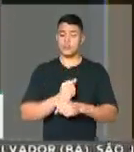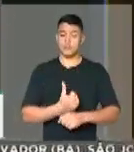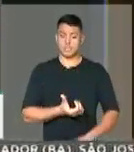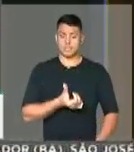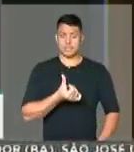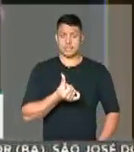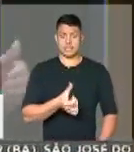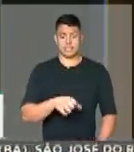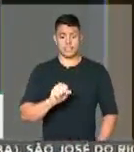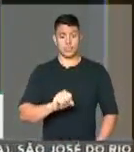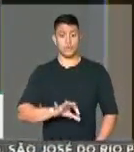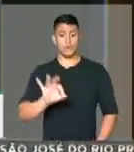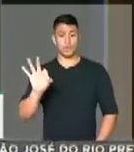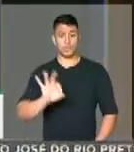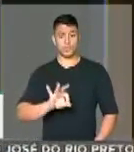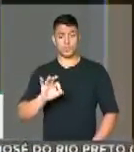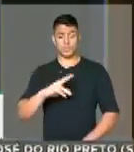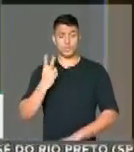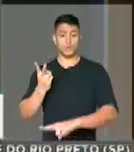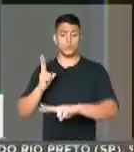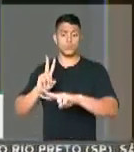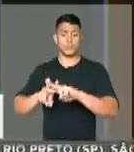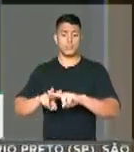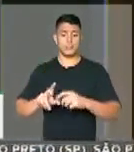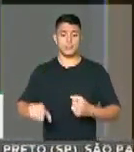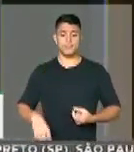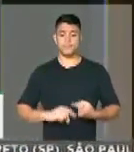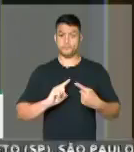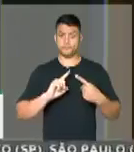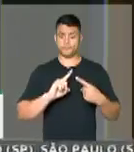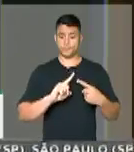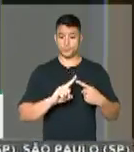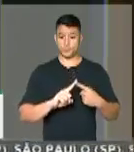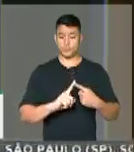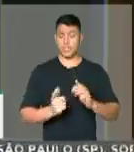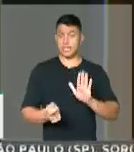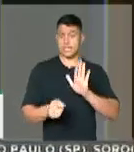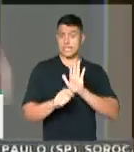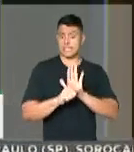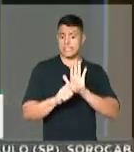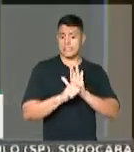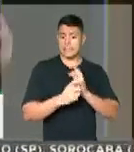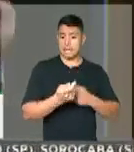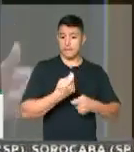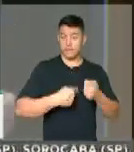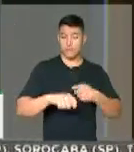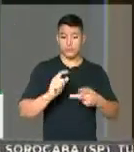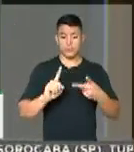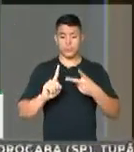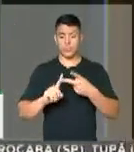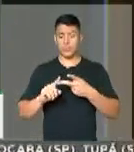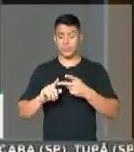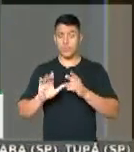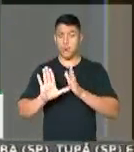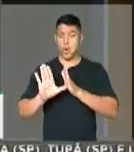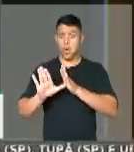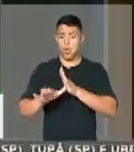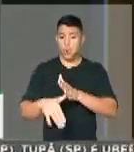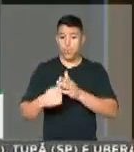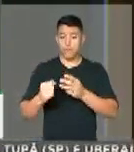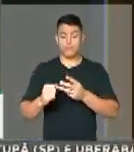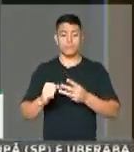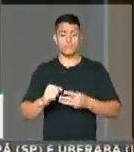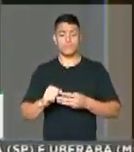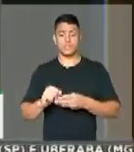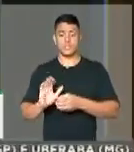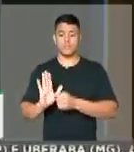68% do encarceramento, que são as condutas de tráfico, furto e roubo. Ou